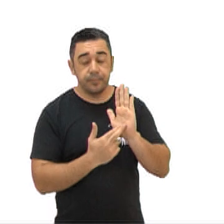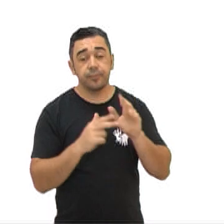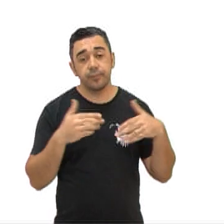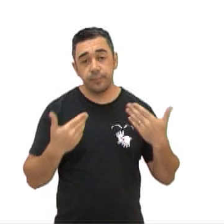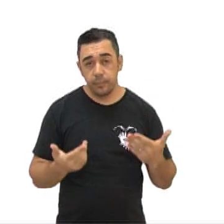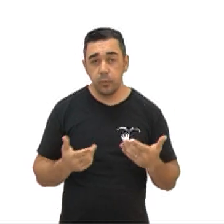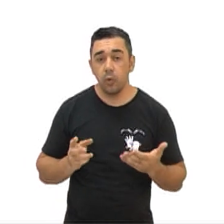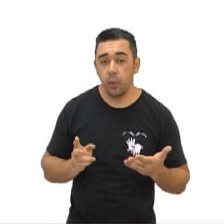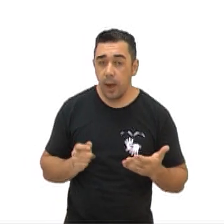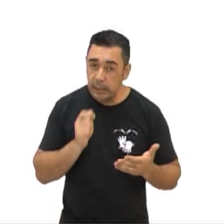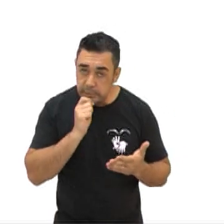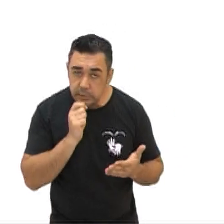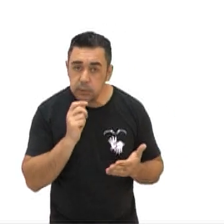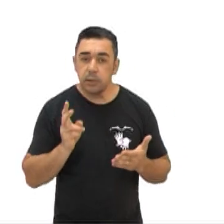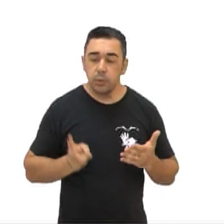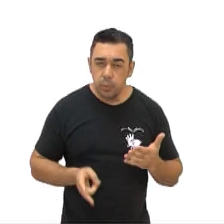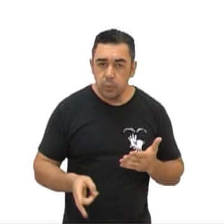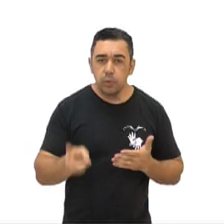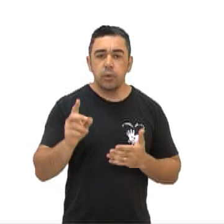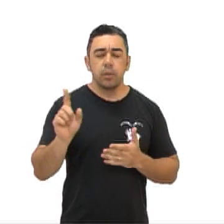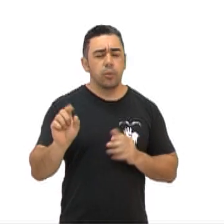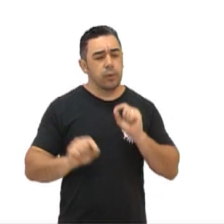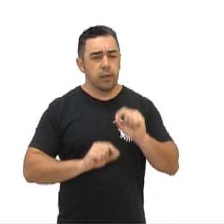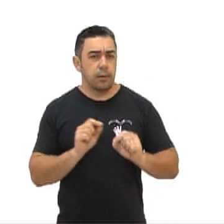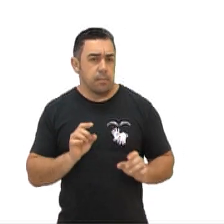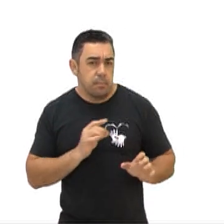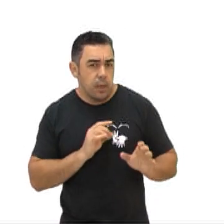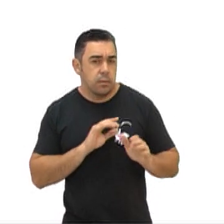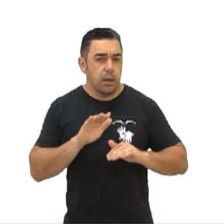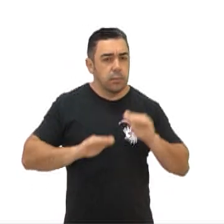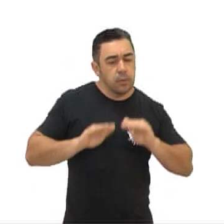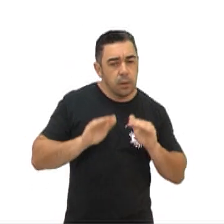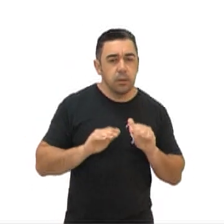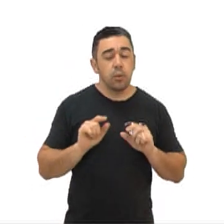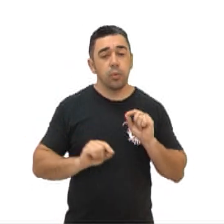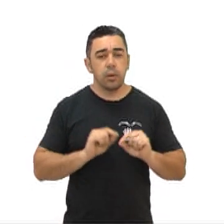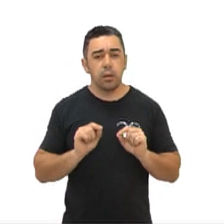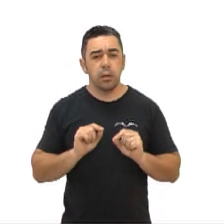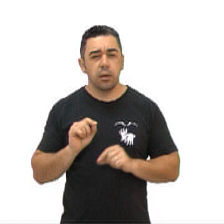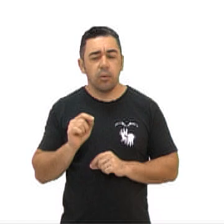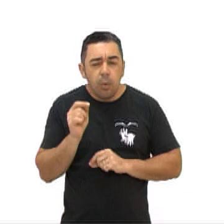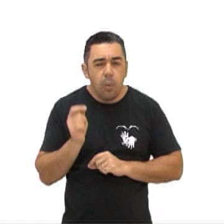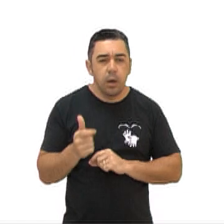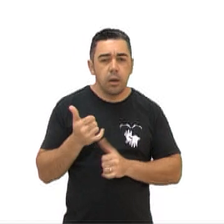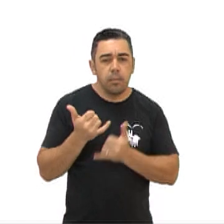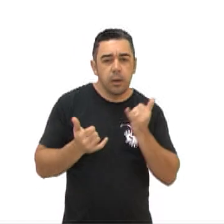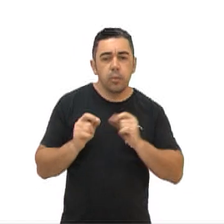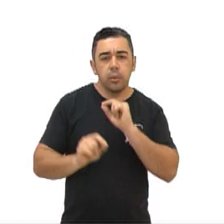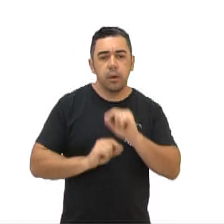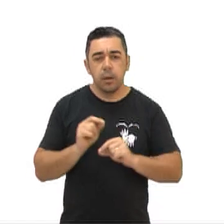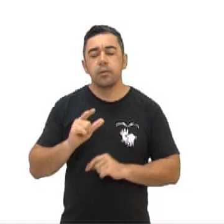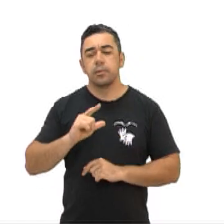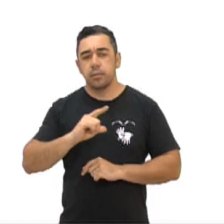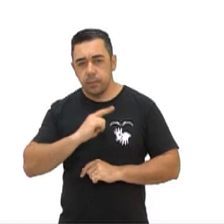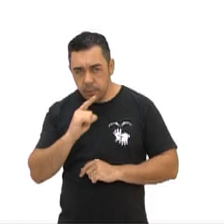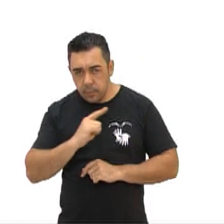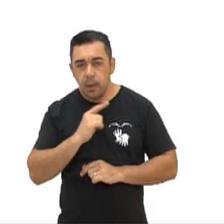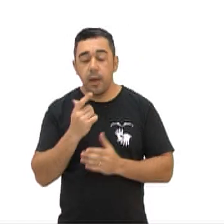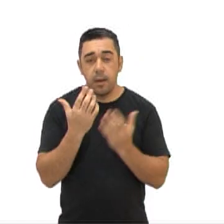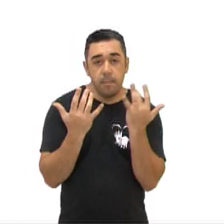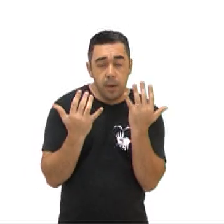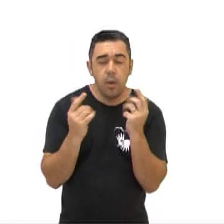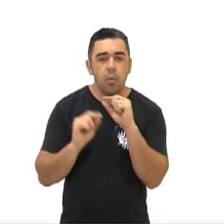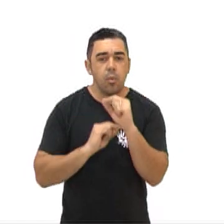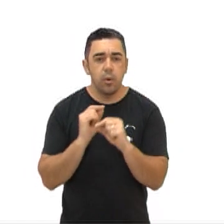Procede ainda de maneira entre medrosa e circunspecta, quase beata, de que tem nas mãos